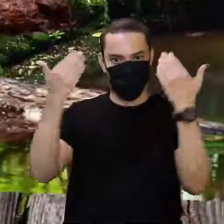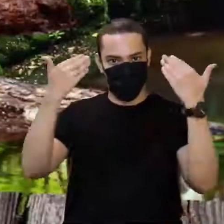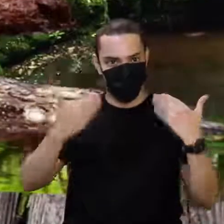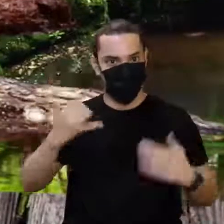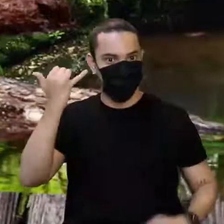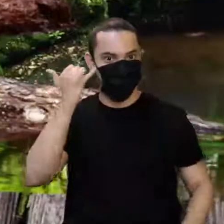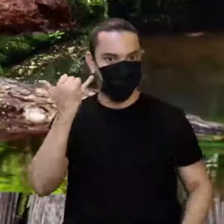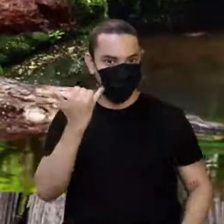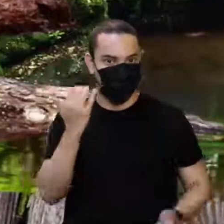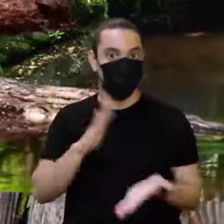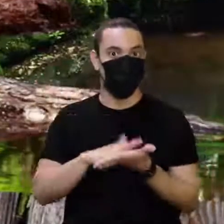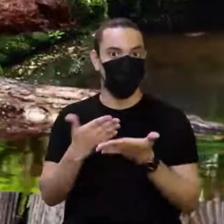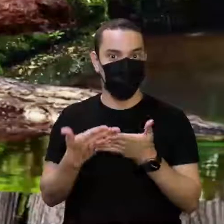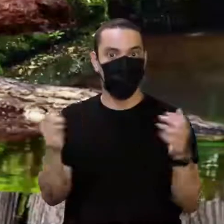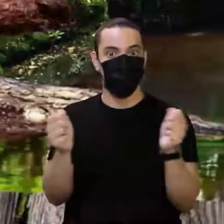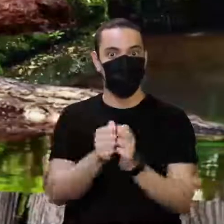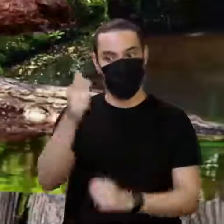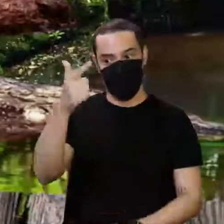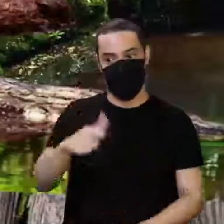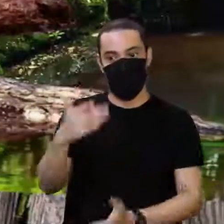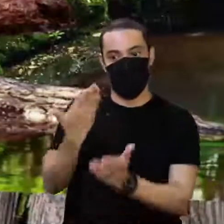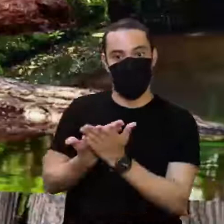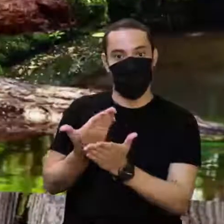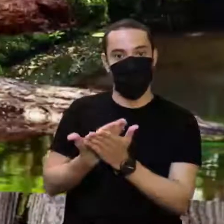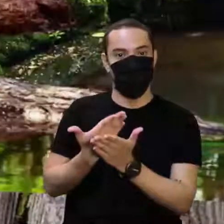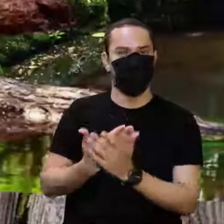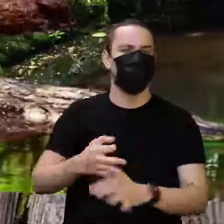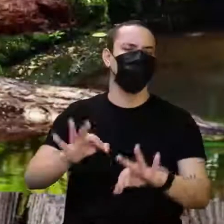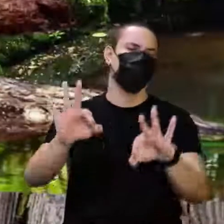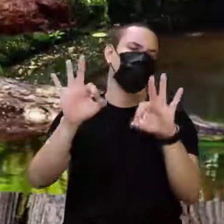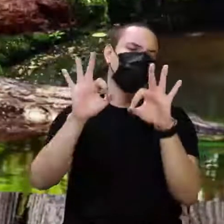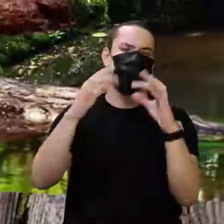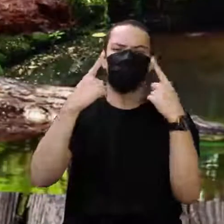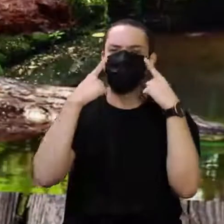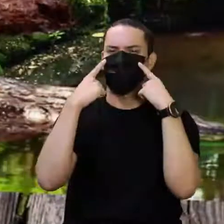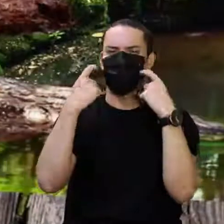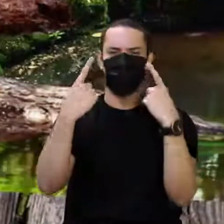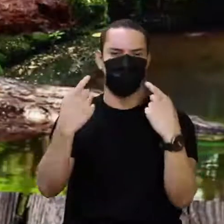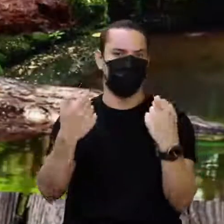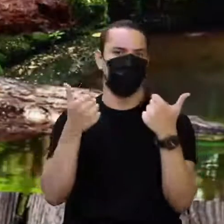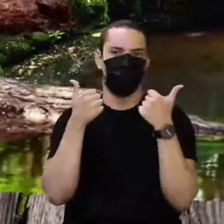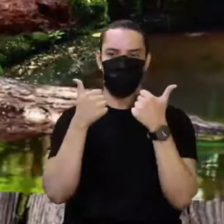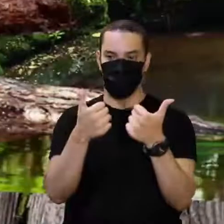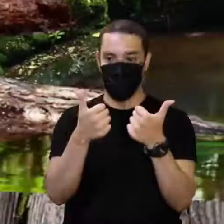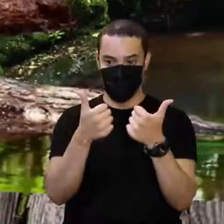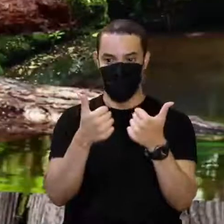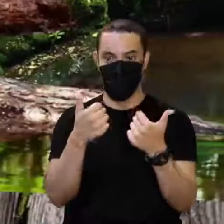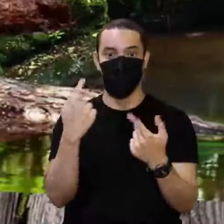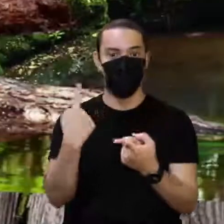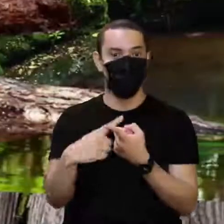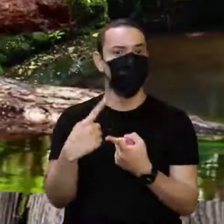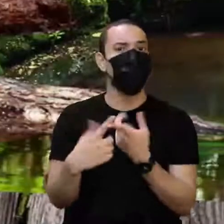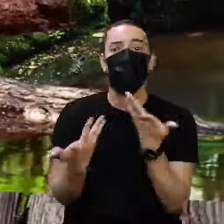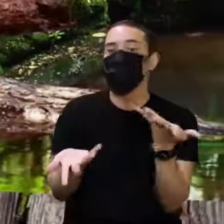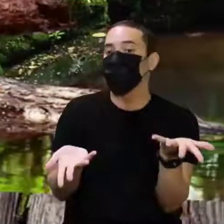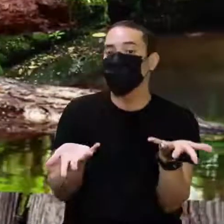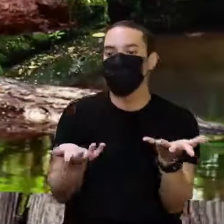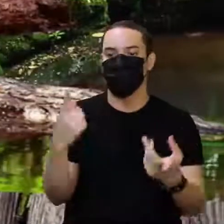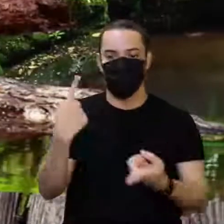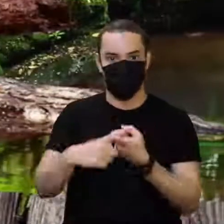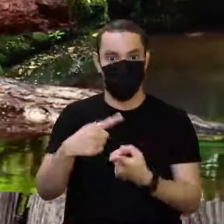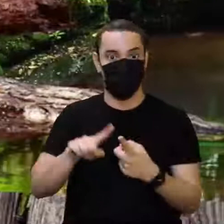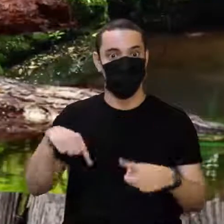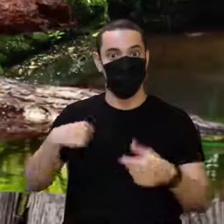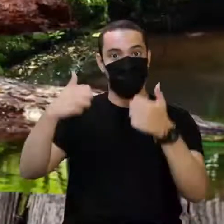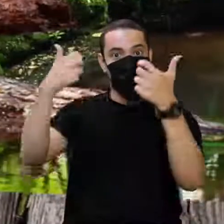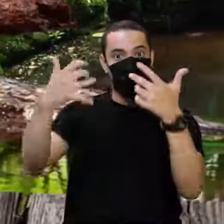aqui, para mais essa aula. Essa aula é muito interessante. Muito interessante. Por quê, professora? Porque vai